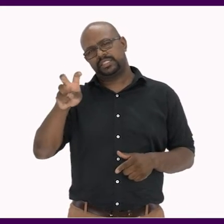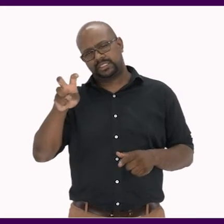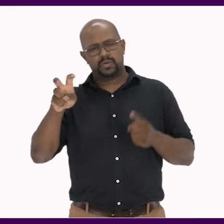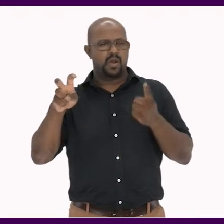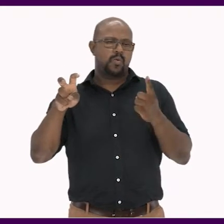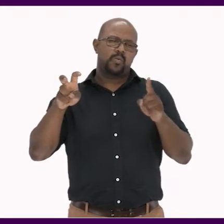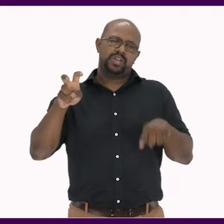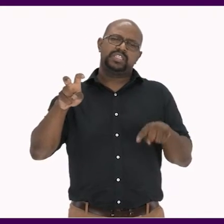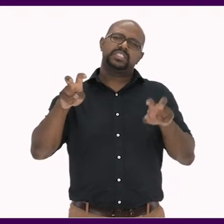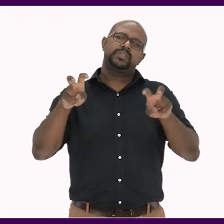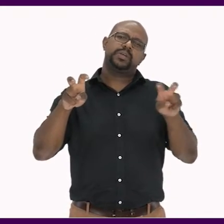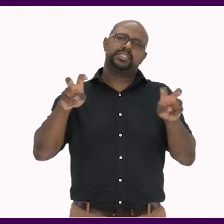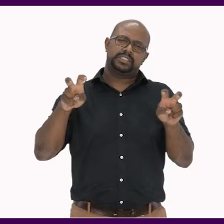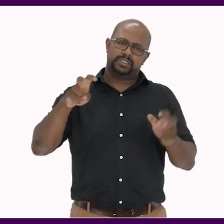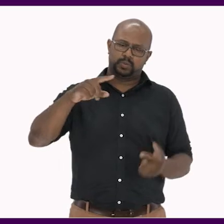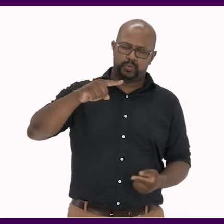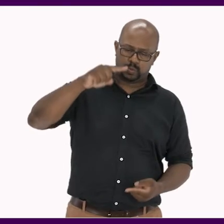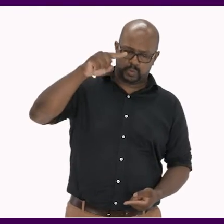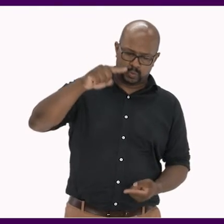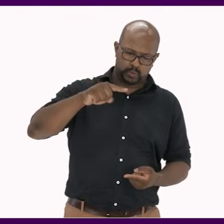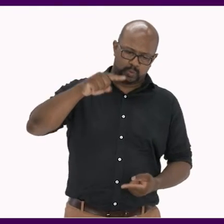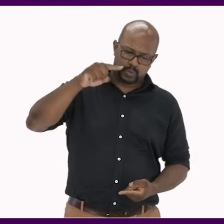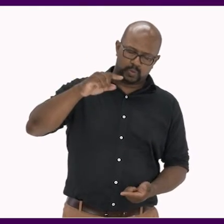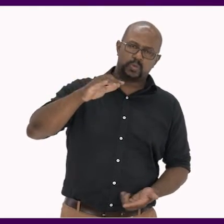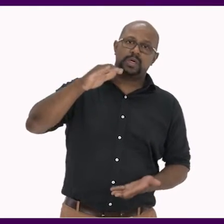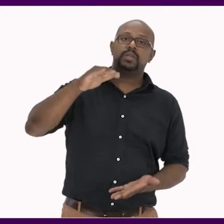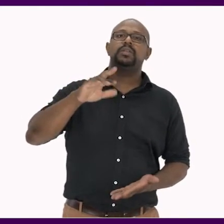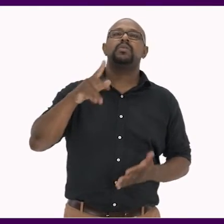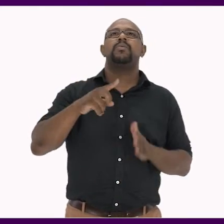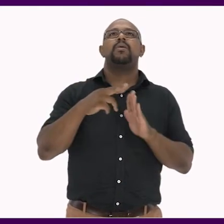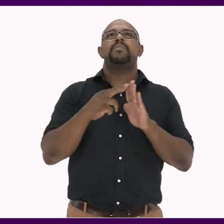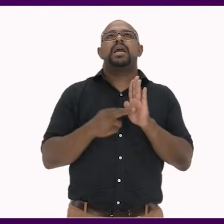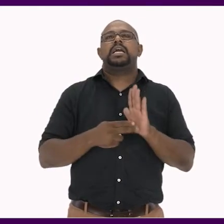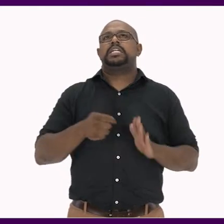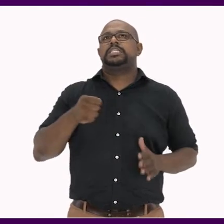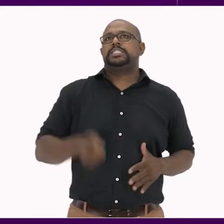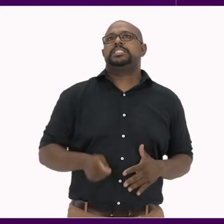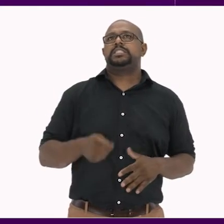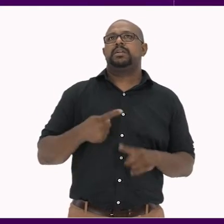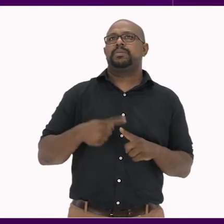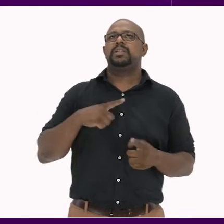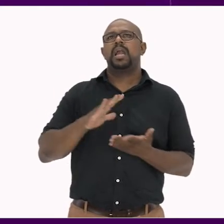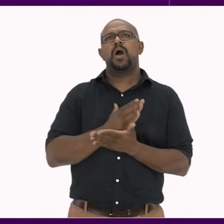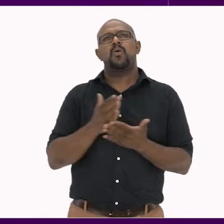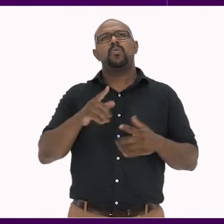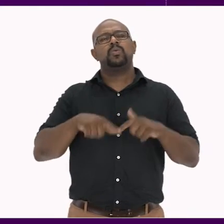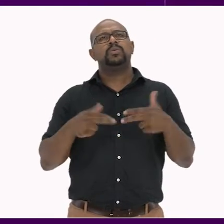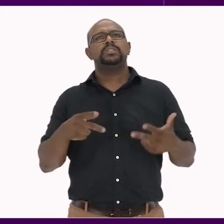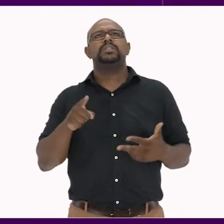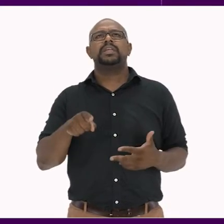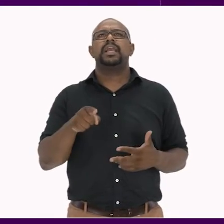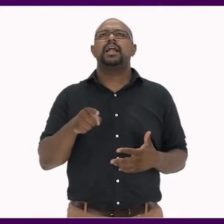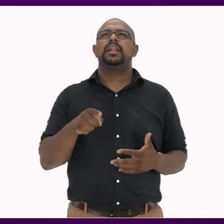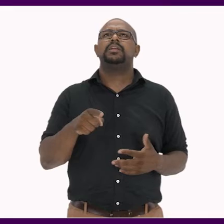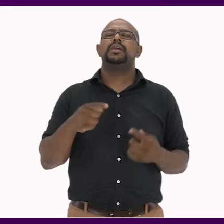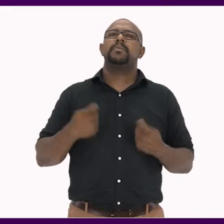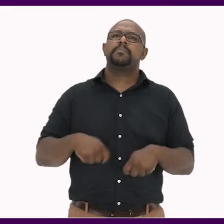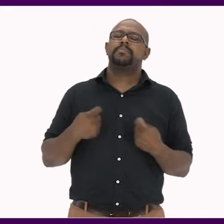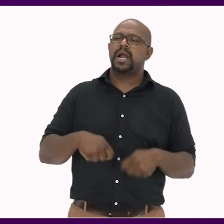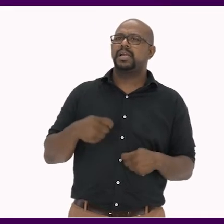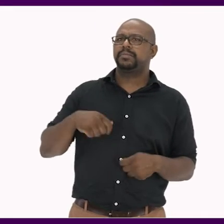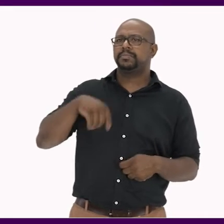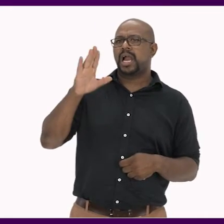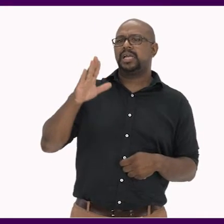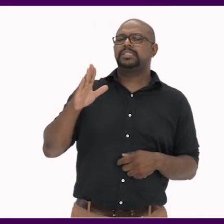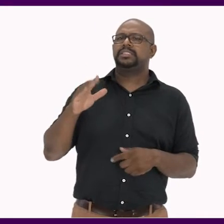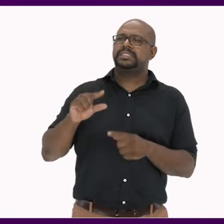1,45 m a 1,55 m. Isso não é uma regra rígida, porque tem obras que elas pedem para